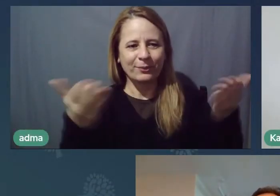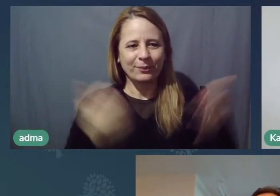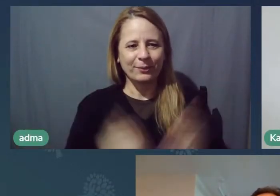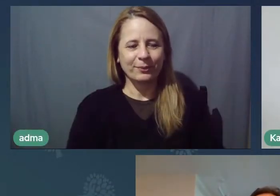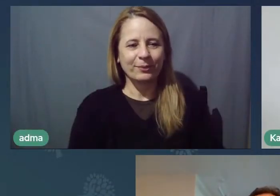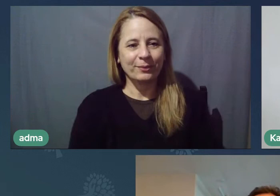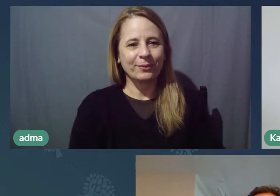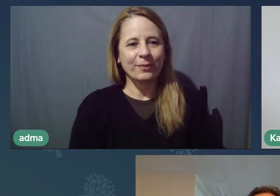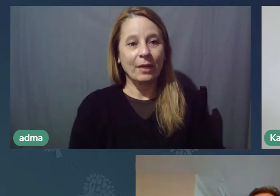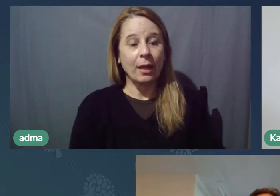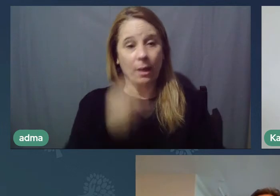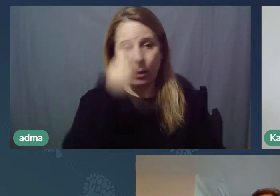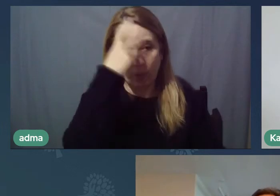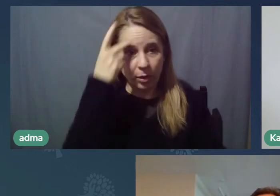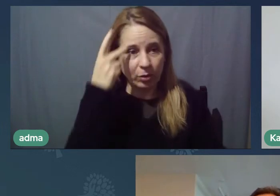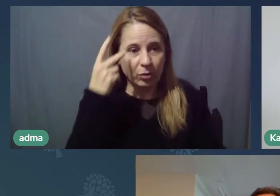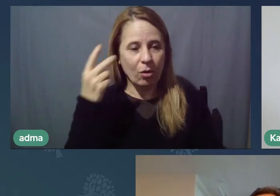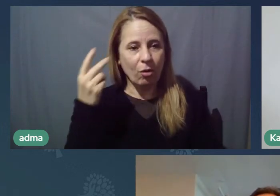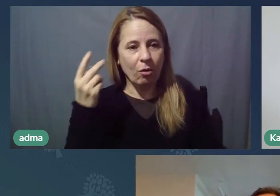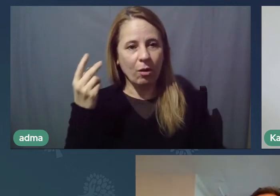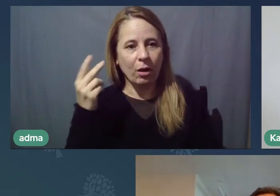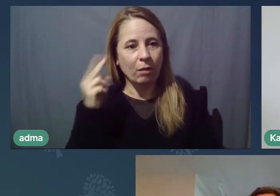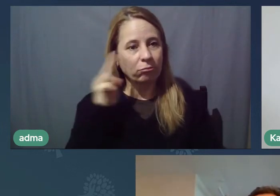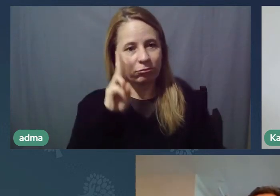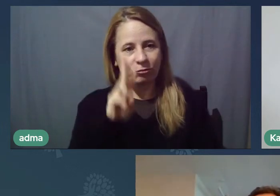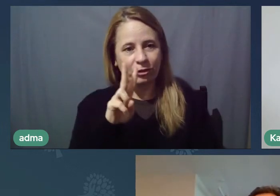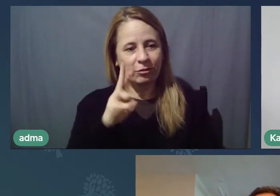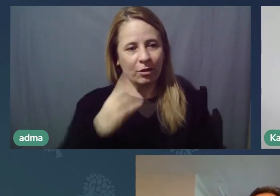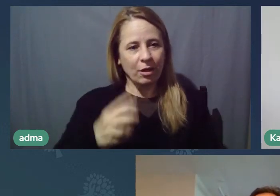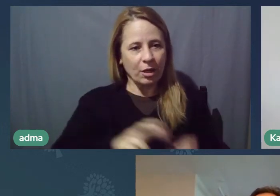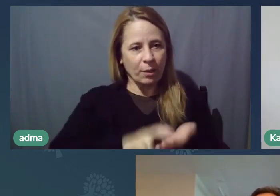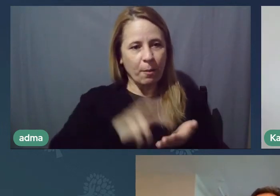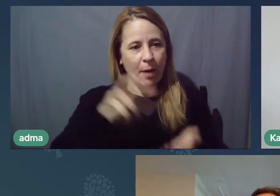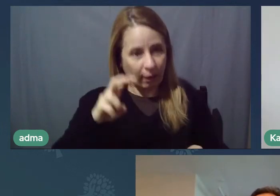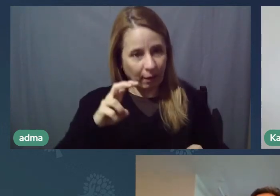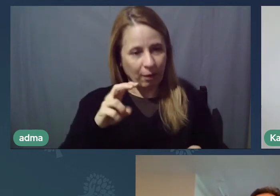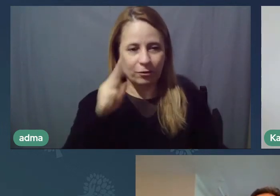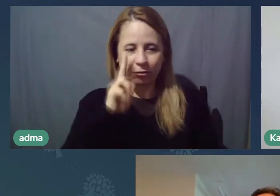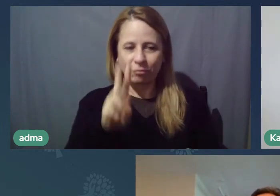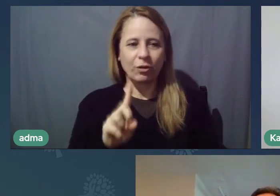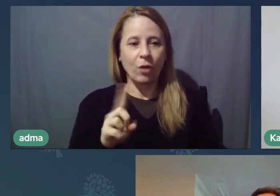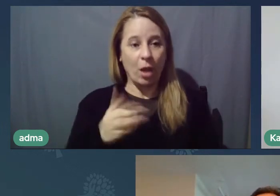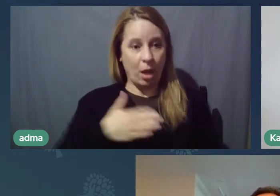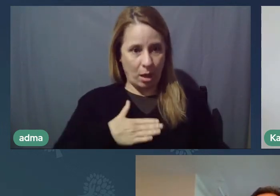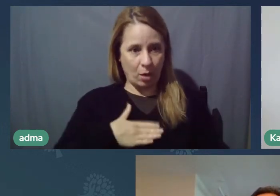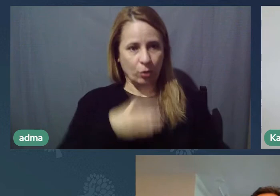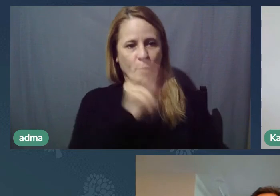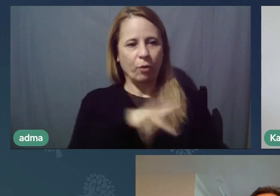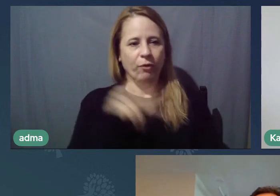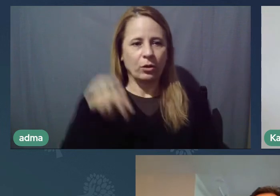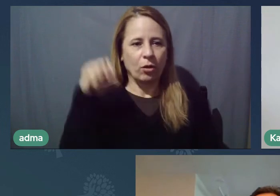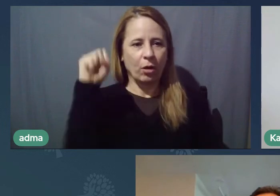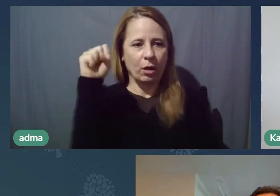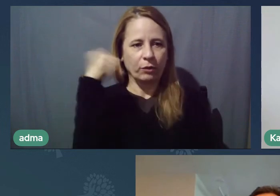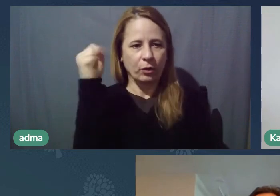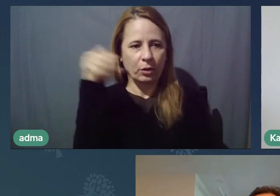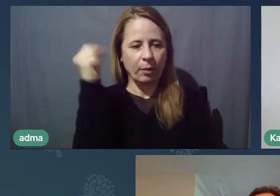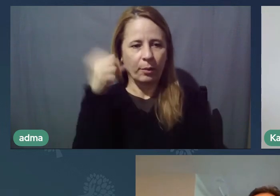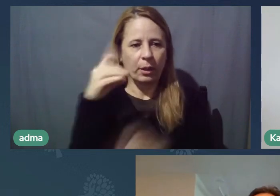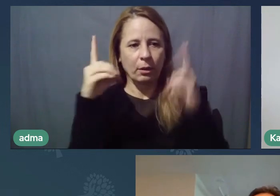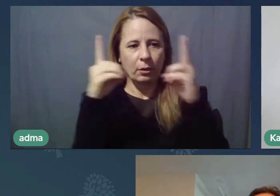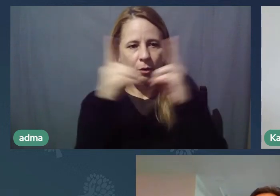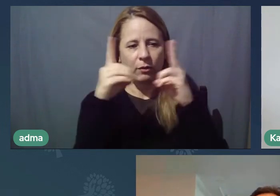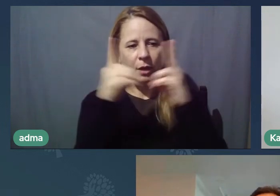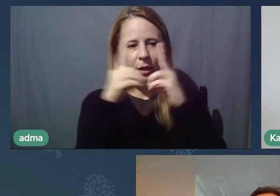Para quem não estava aqui acompanhando ao vivo hoje pela manhã, meu nome é Carol Souza, eu sou professora de fisioterapia da UFRN